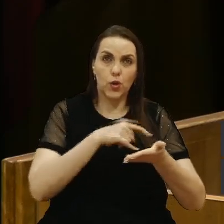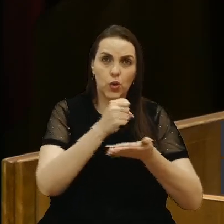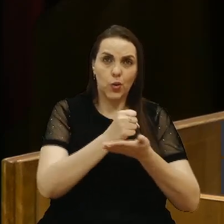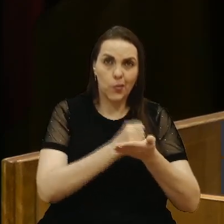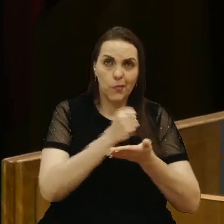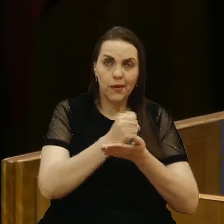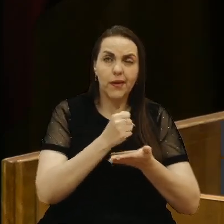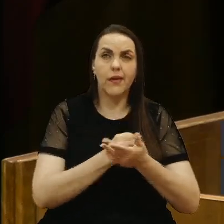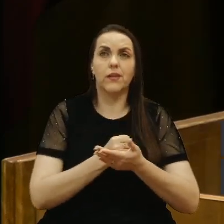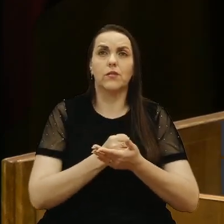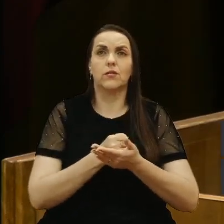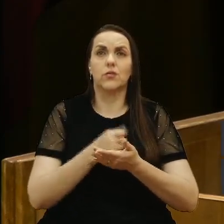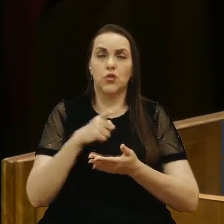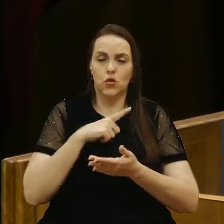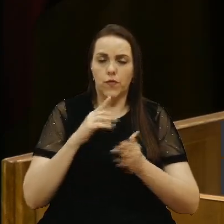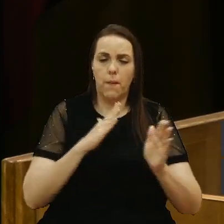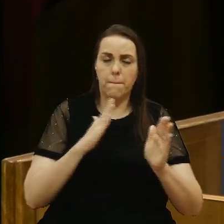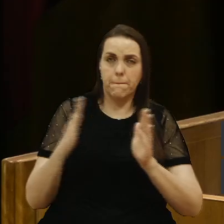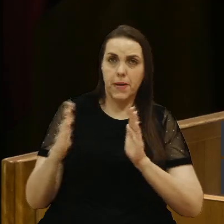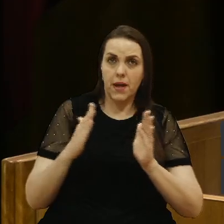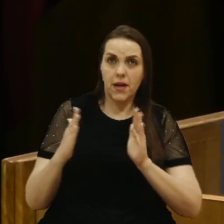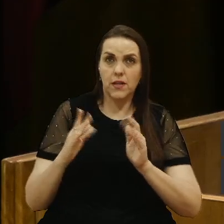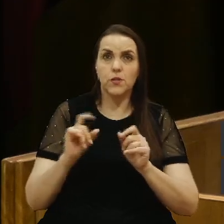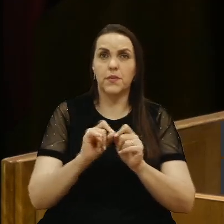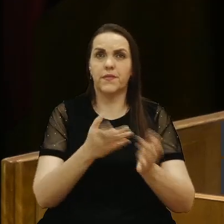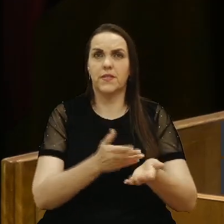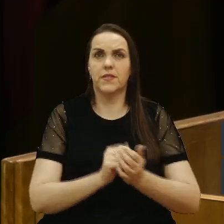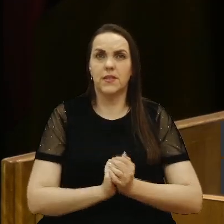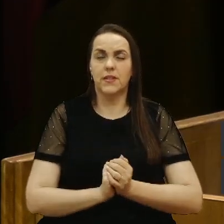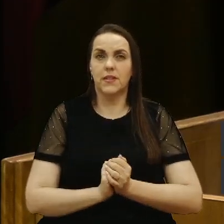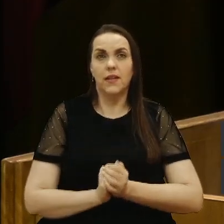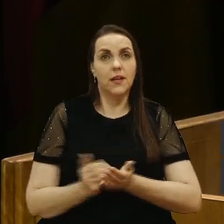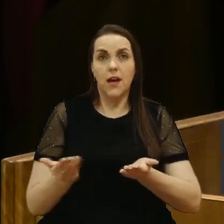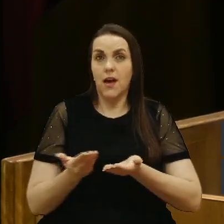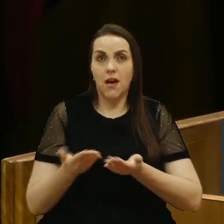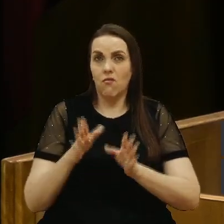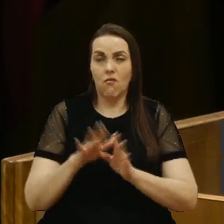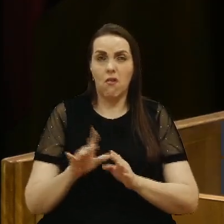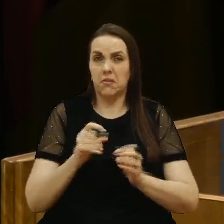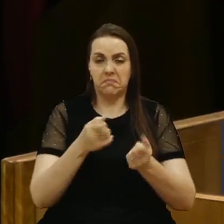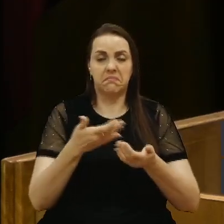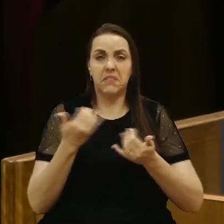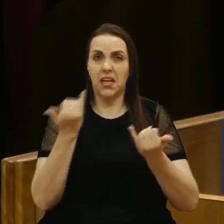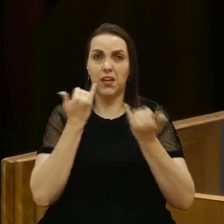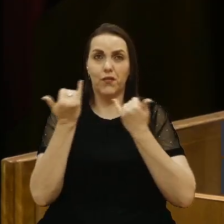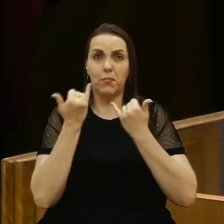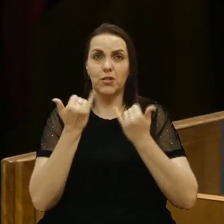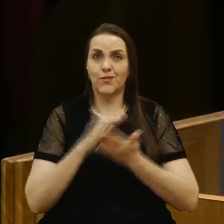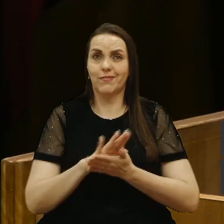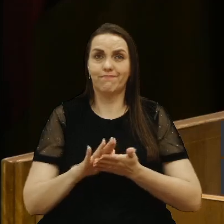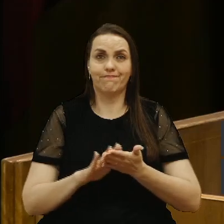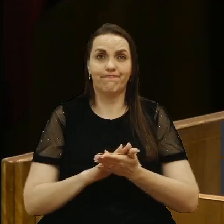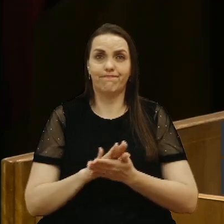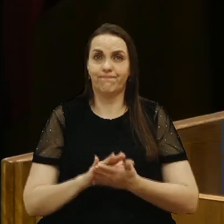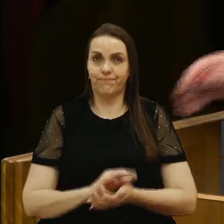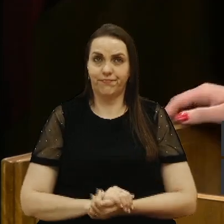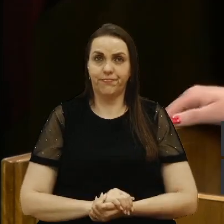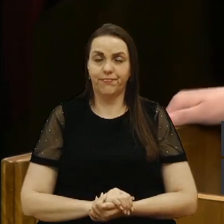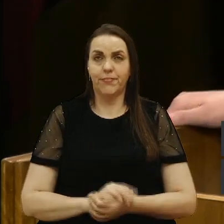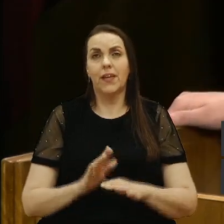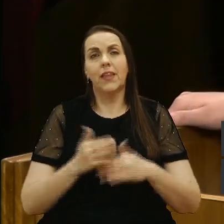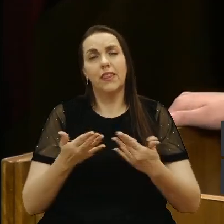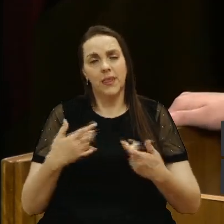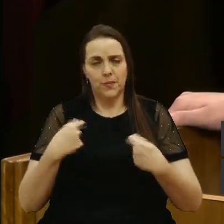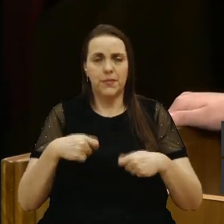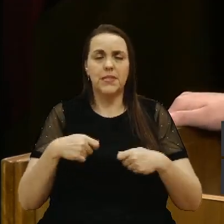documentação, que tiveram prazo para fazer isso e que atualmente sequer recebem informações. Então, a gente